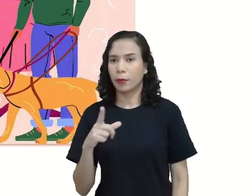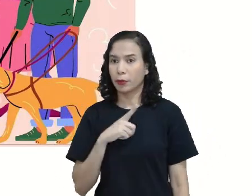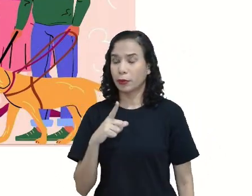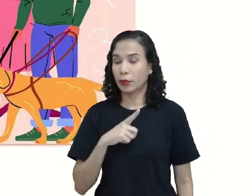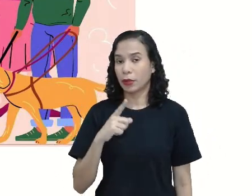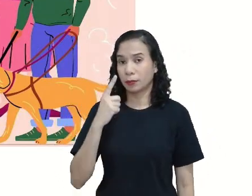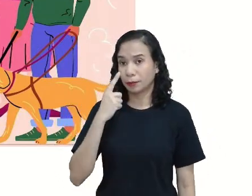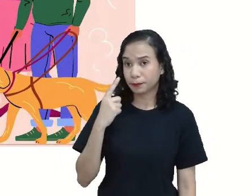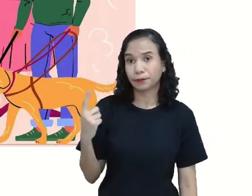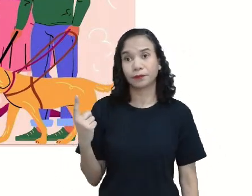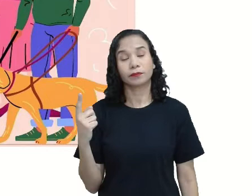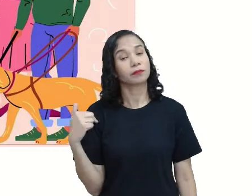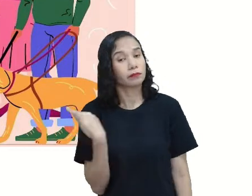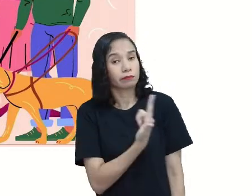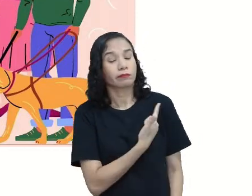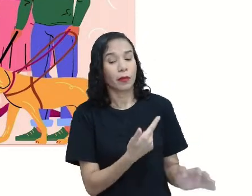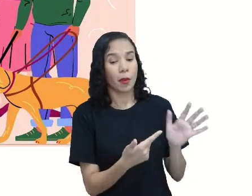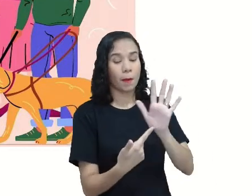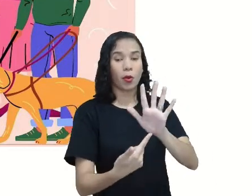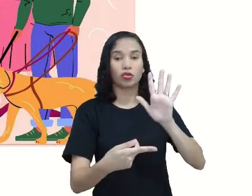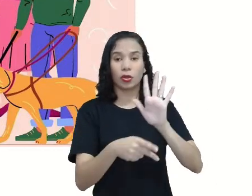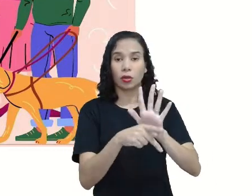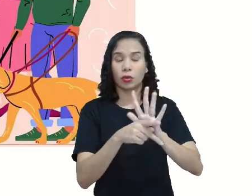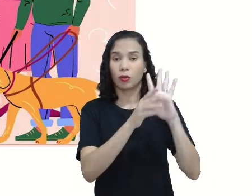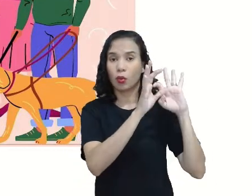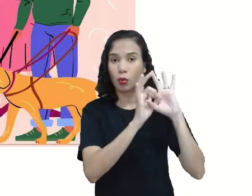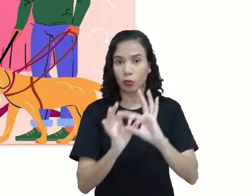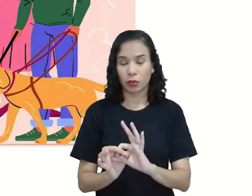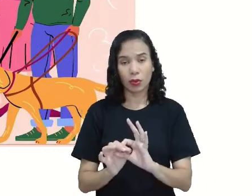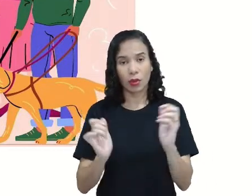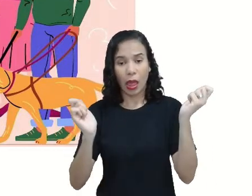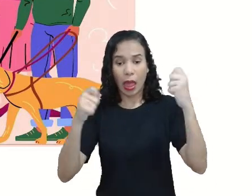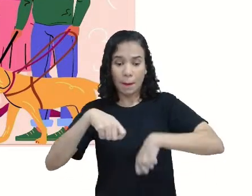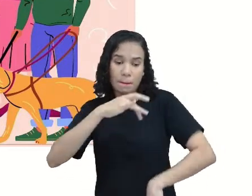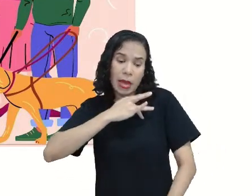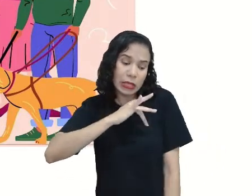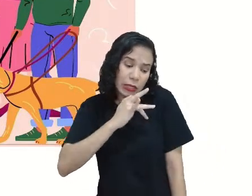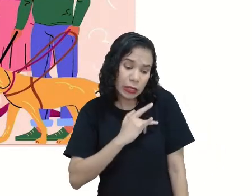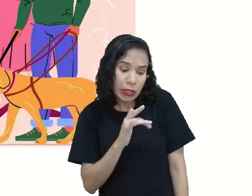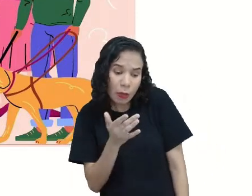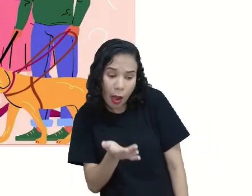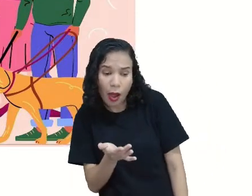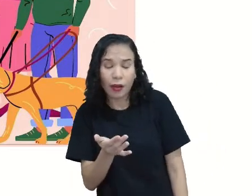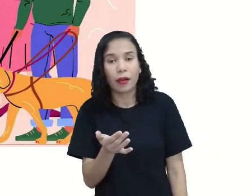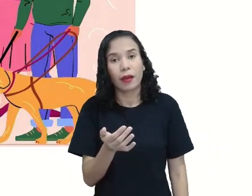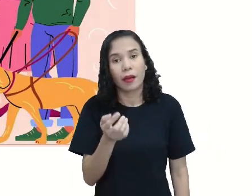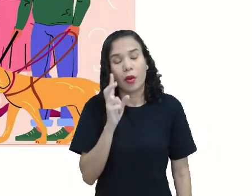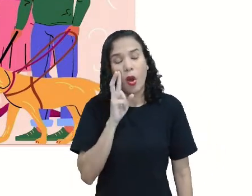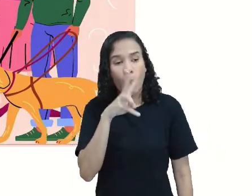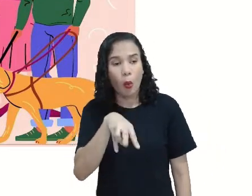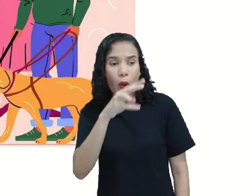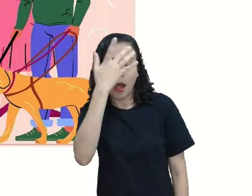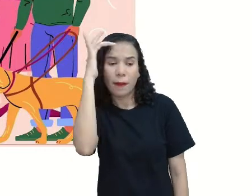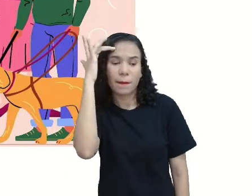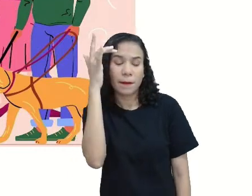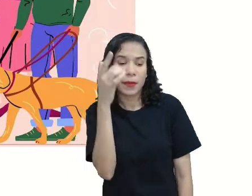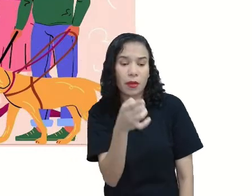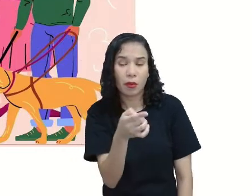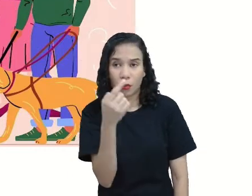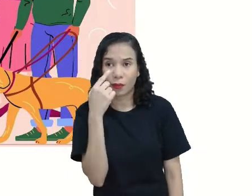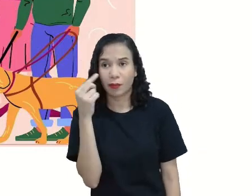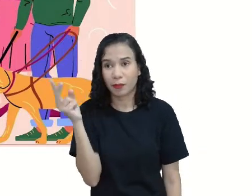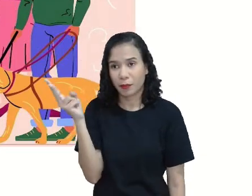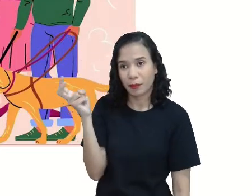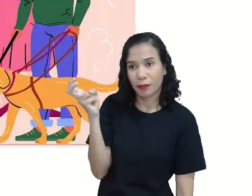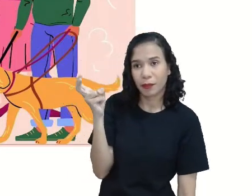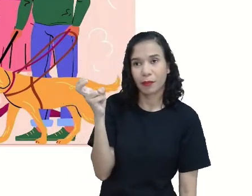né, a gente traz dentro desse tema que é o capacitismo, né? De que, olhar uma pessoa, vocês observam aí, tem uma